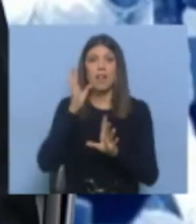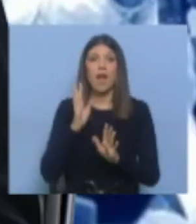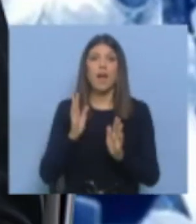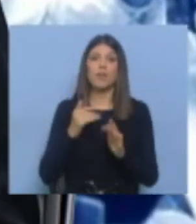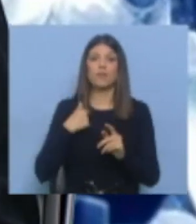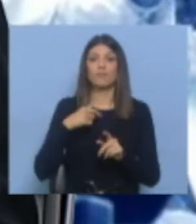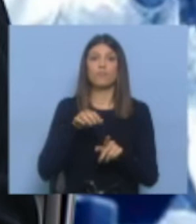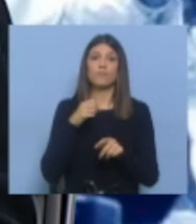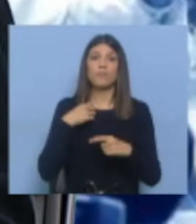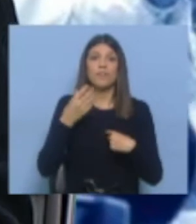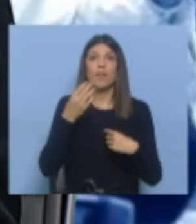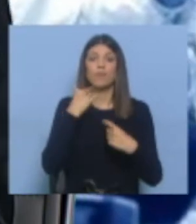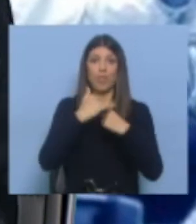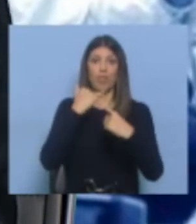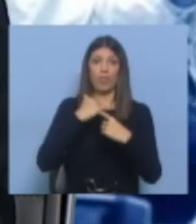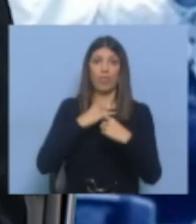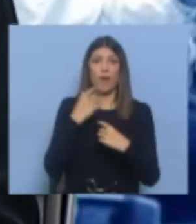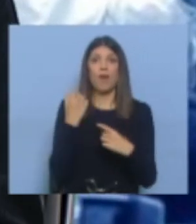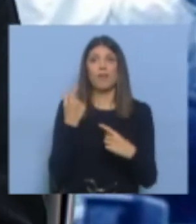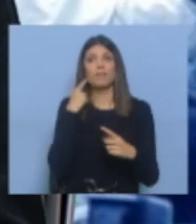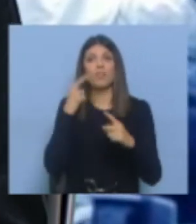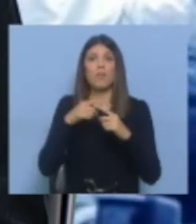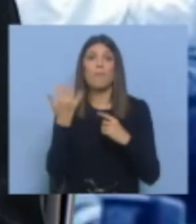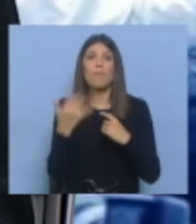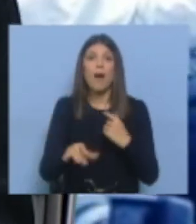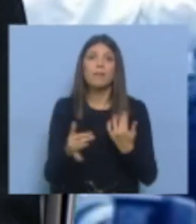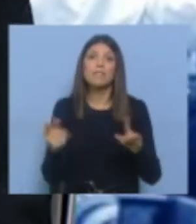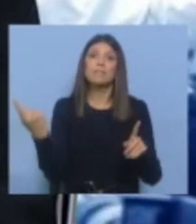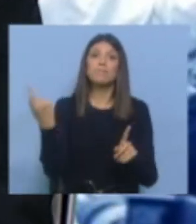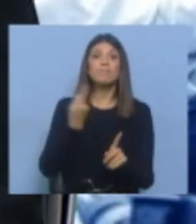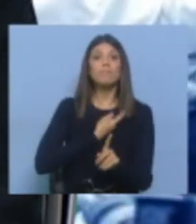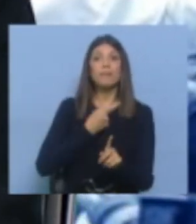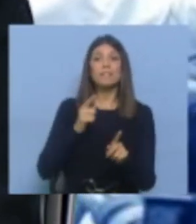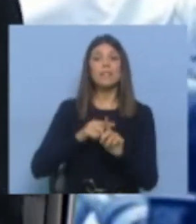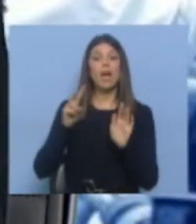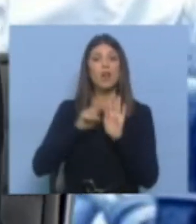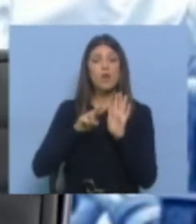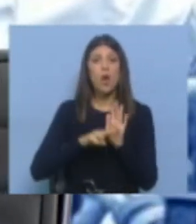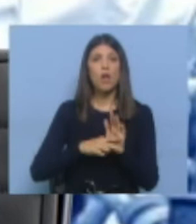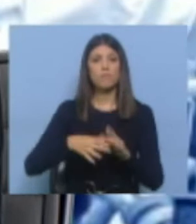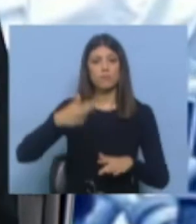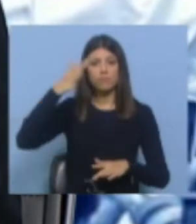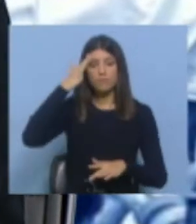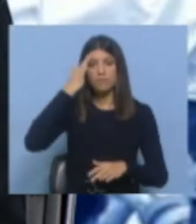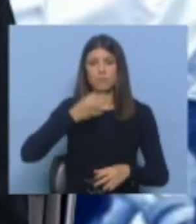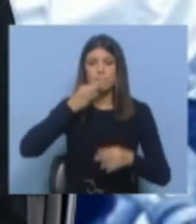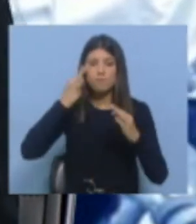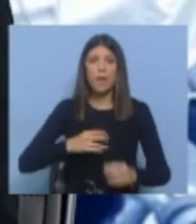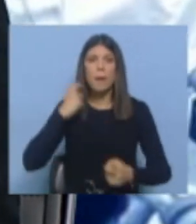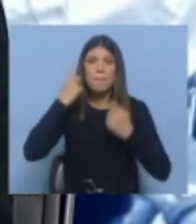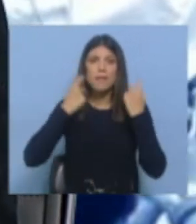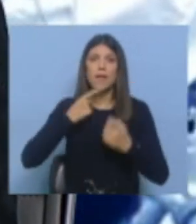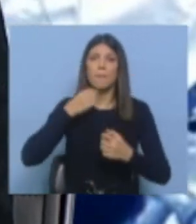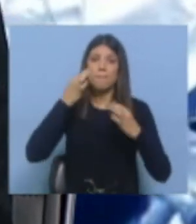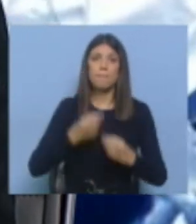infectar. Mas temos que saber que agimos com normas de racionalidade em todos, porque foi isso que Cristo também